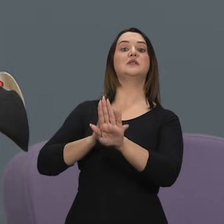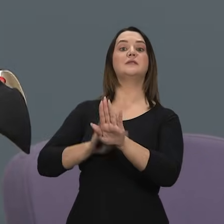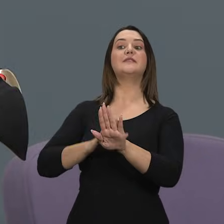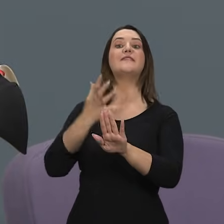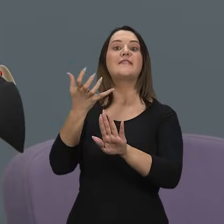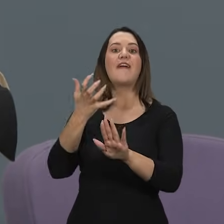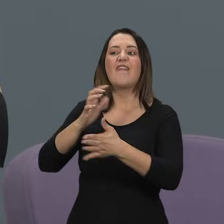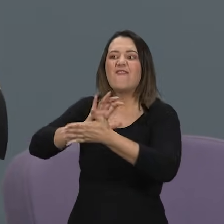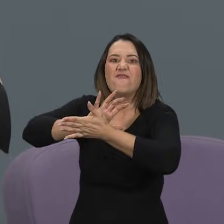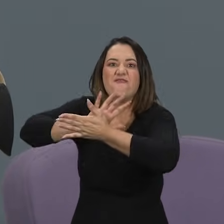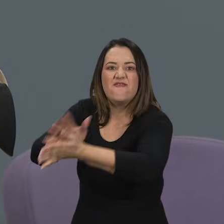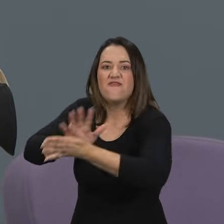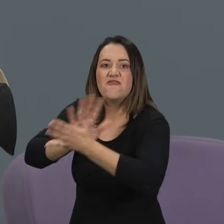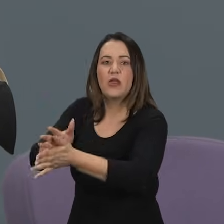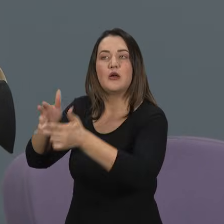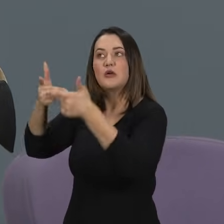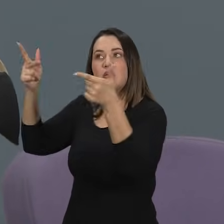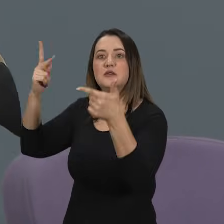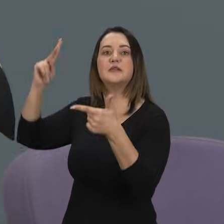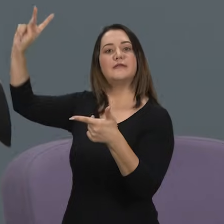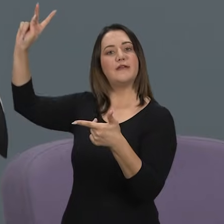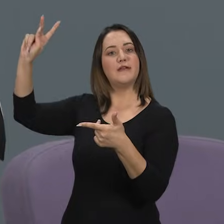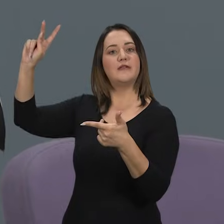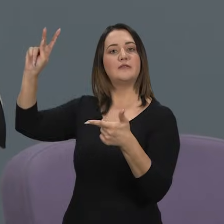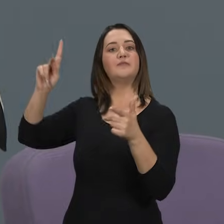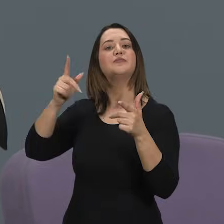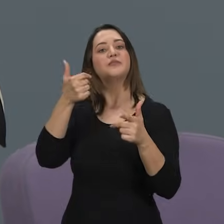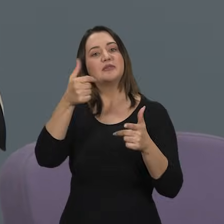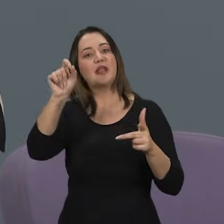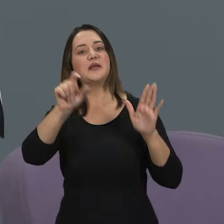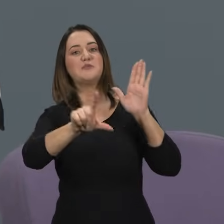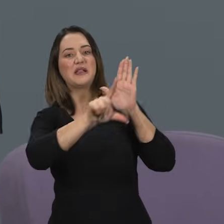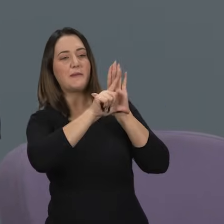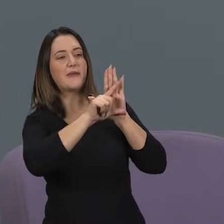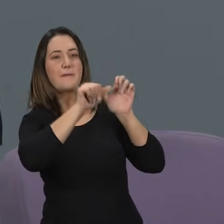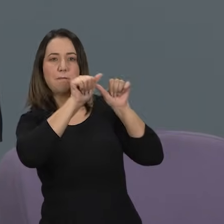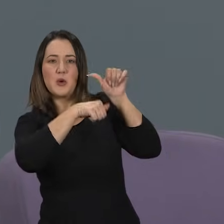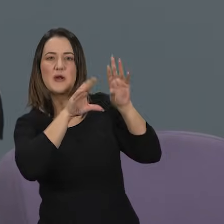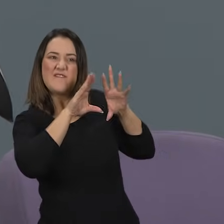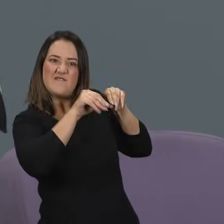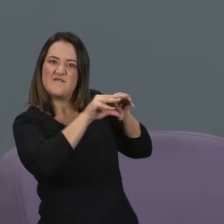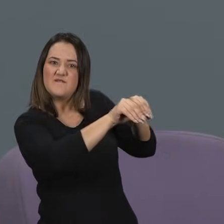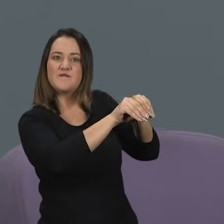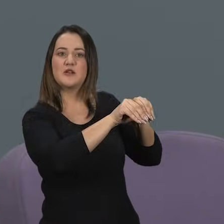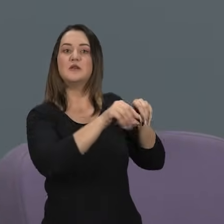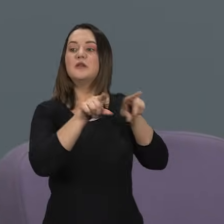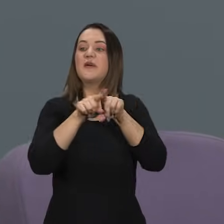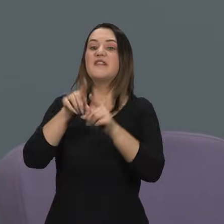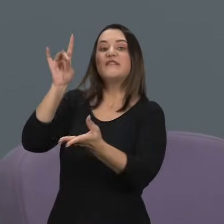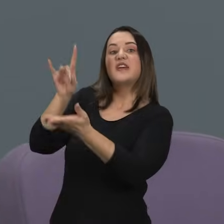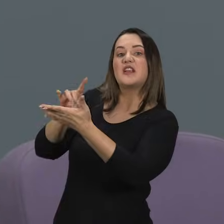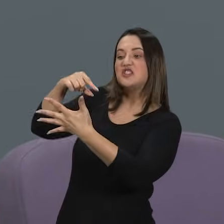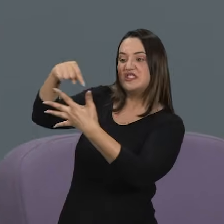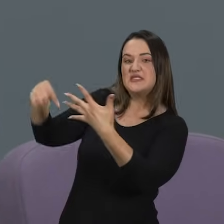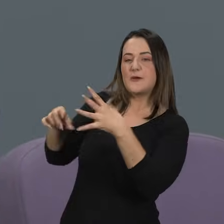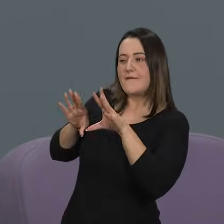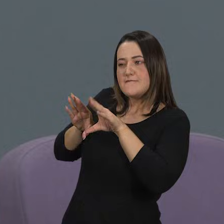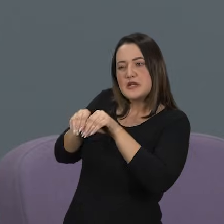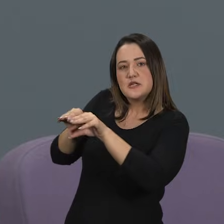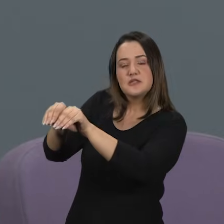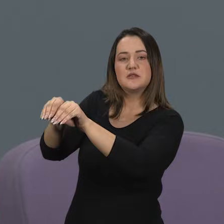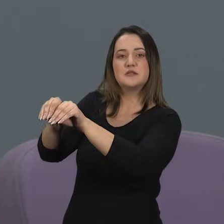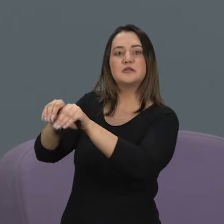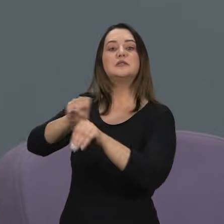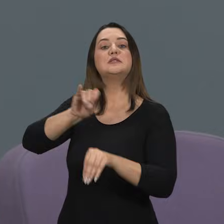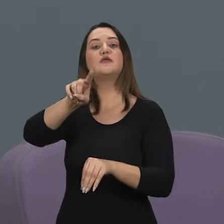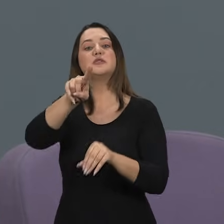nos princípios da lei e nos princípios dos 10 mandamentos e também de toda a verdade. Se você se